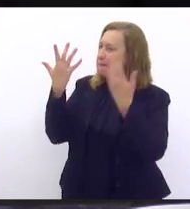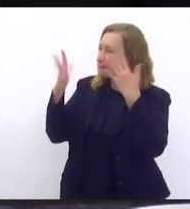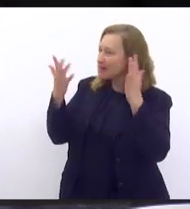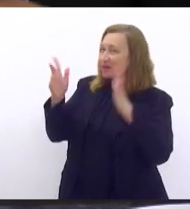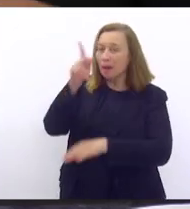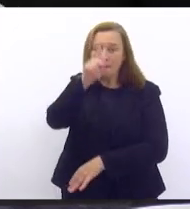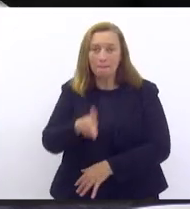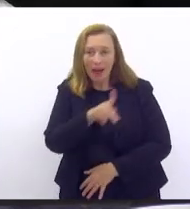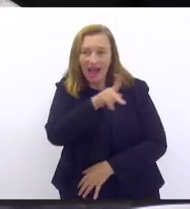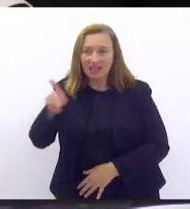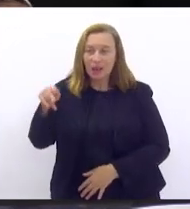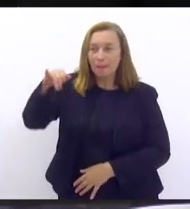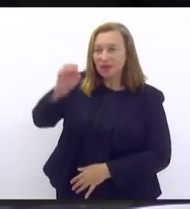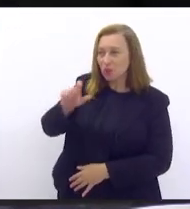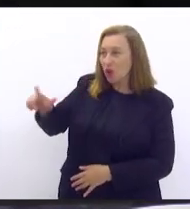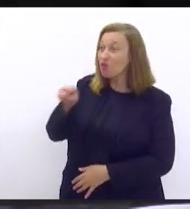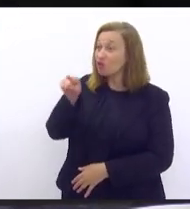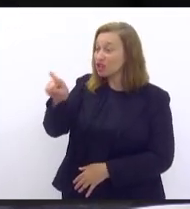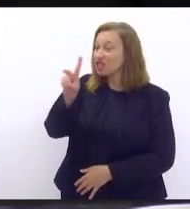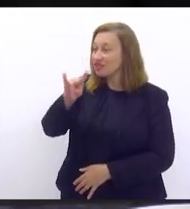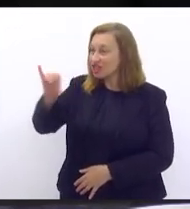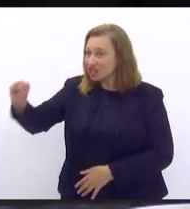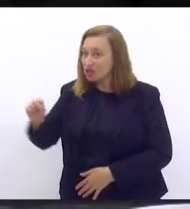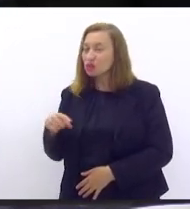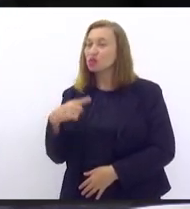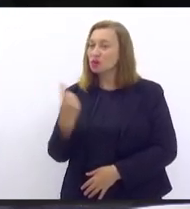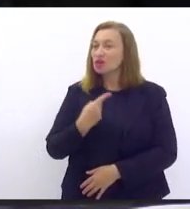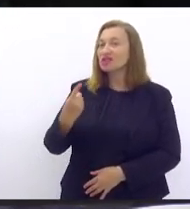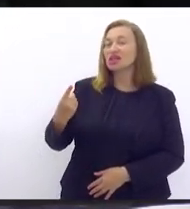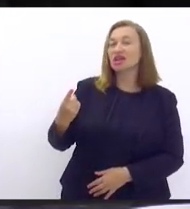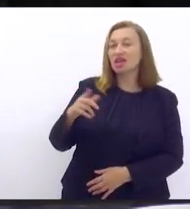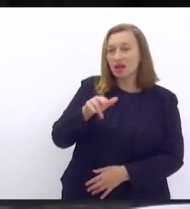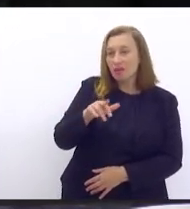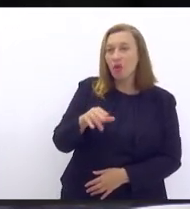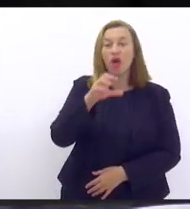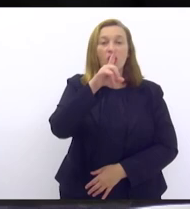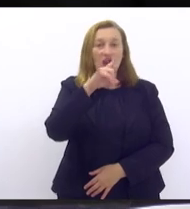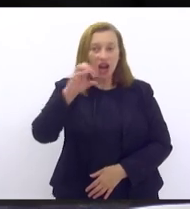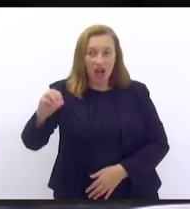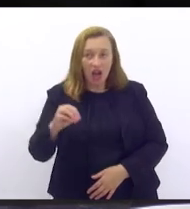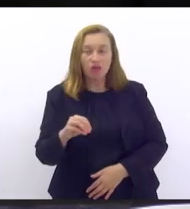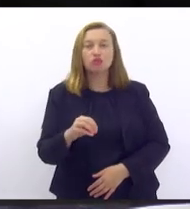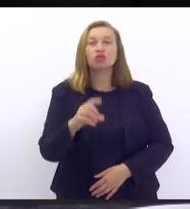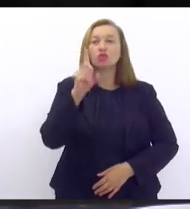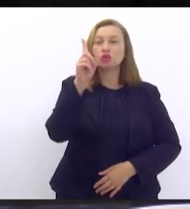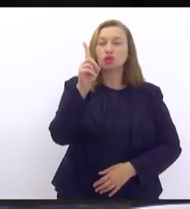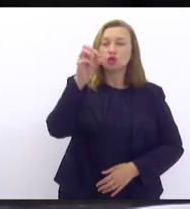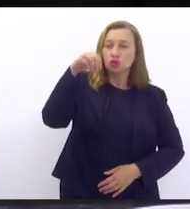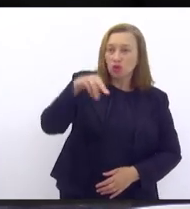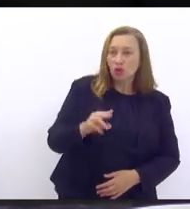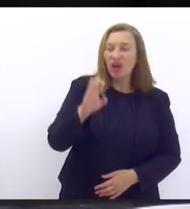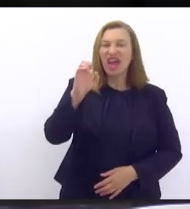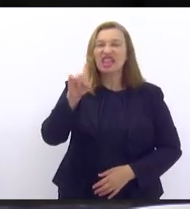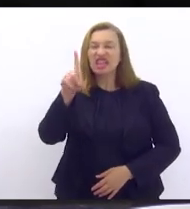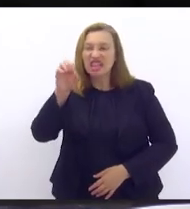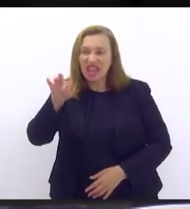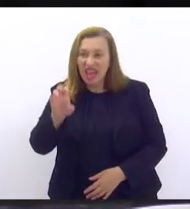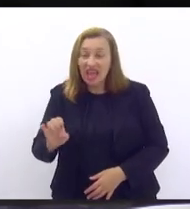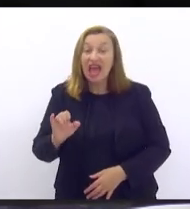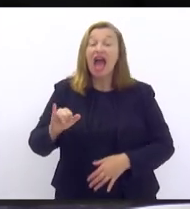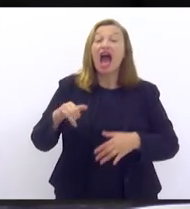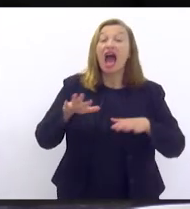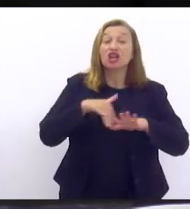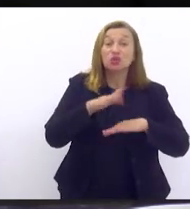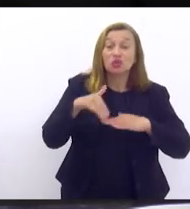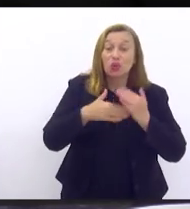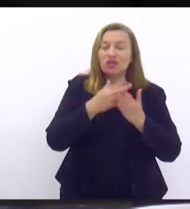padre Manuel, a você, Vinícius, nosso irmão, ex-coordenador, ao Cláudio, ao nosso Dom Ednei, ao Diego, a todas as pessoas que ajudaram a